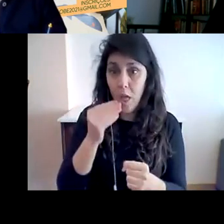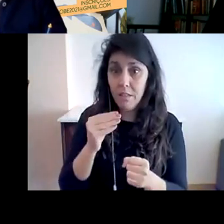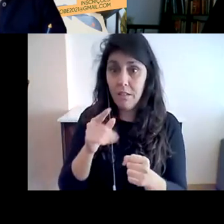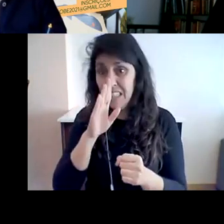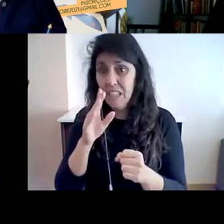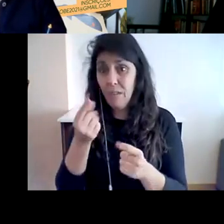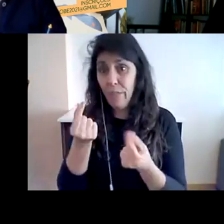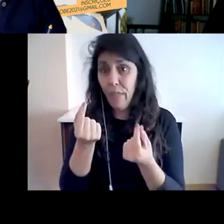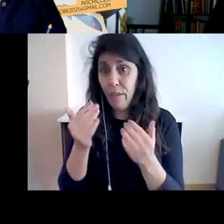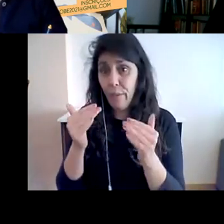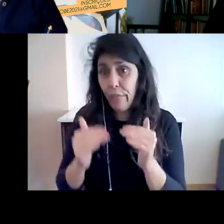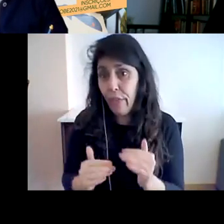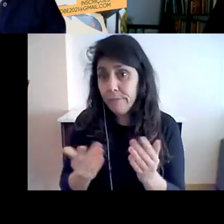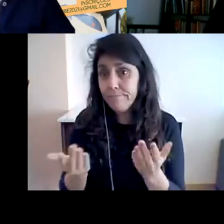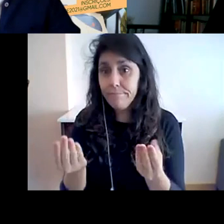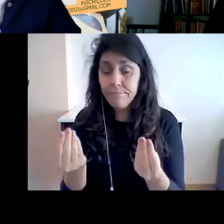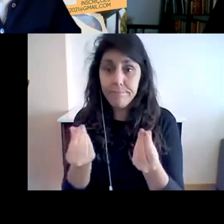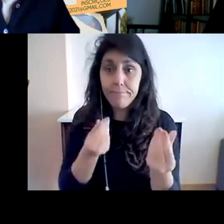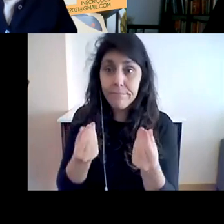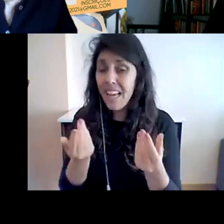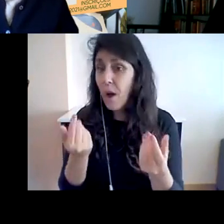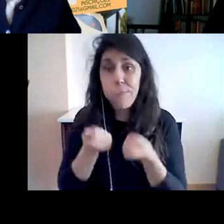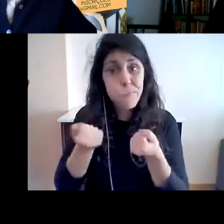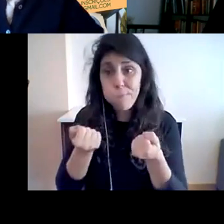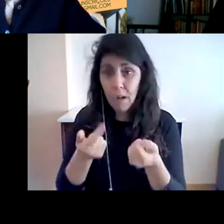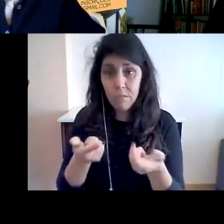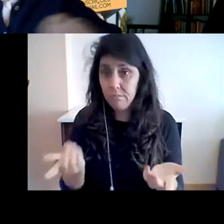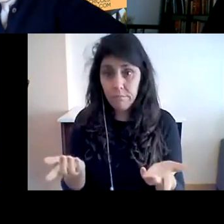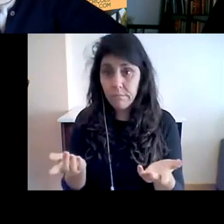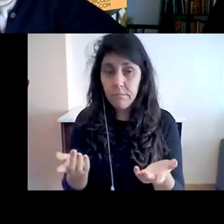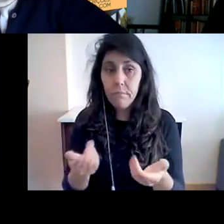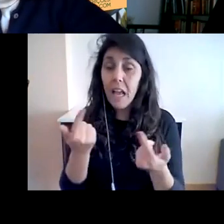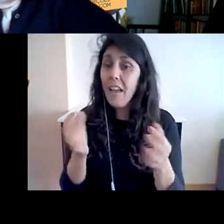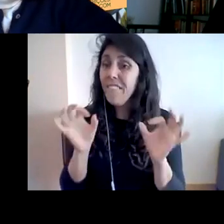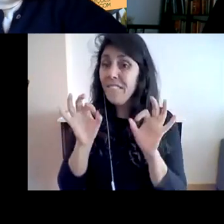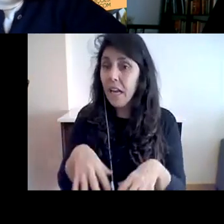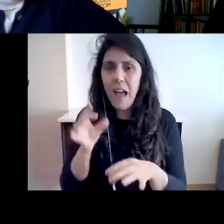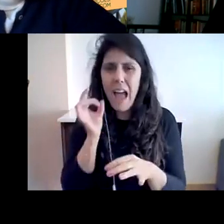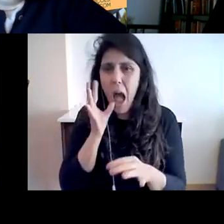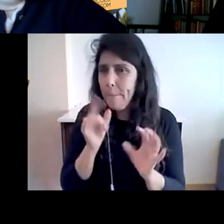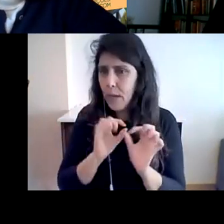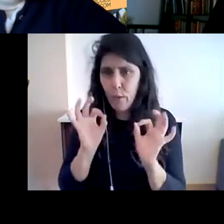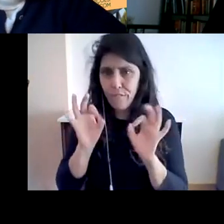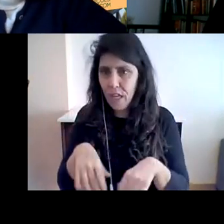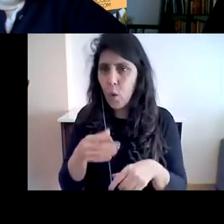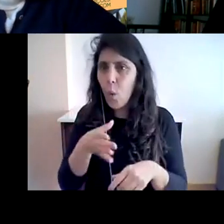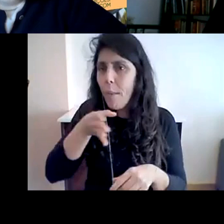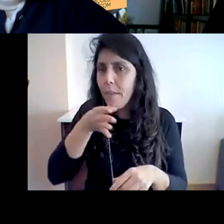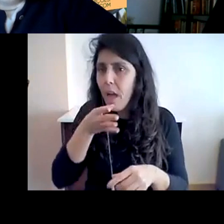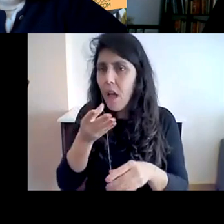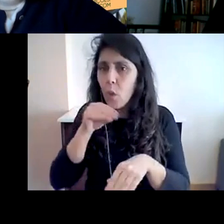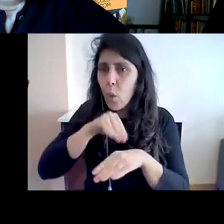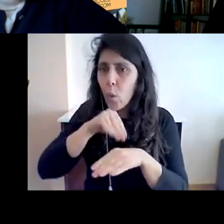ter explicações nesta própria área. E termino rapidamente mesmo dizendo que, e comentando um pouco aquilo que o